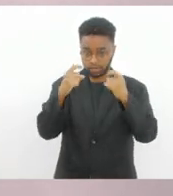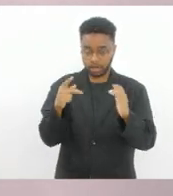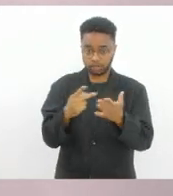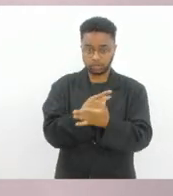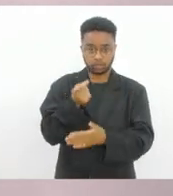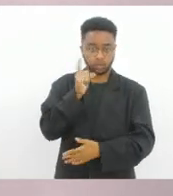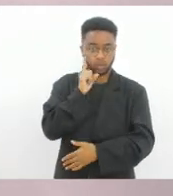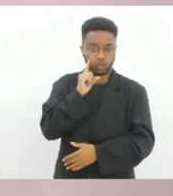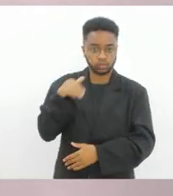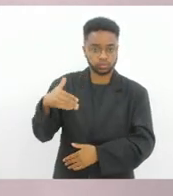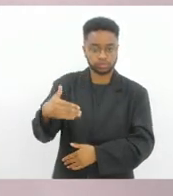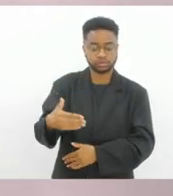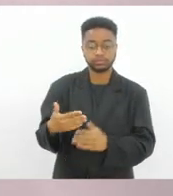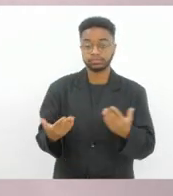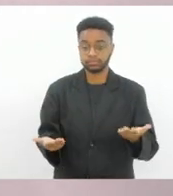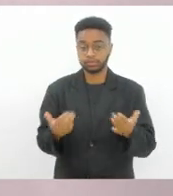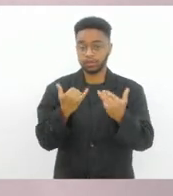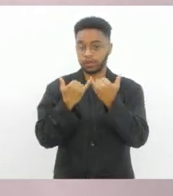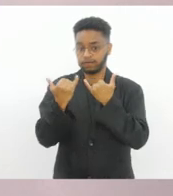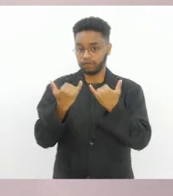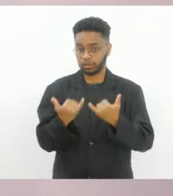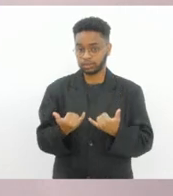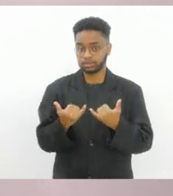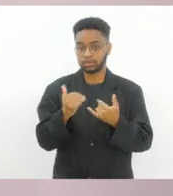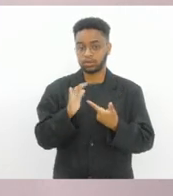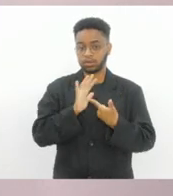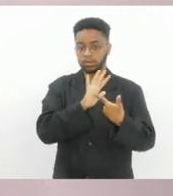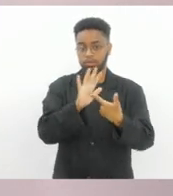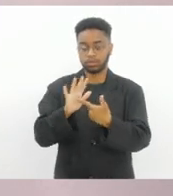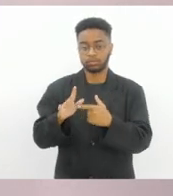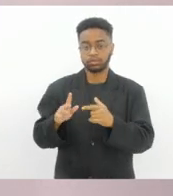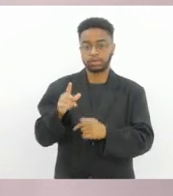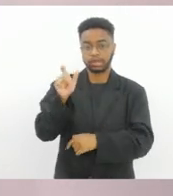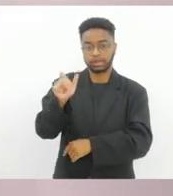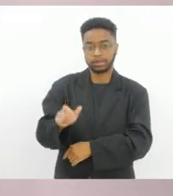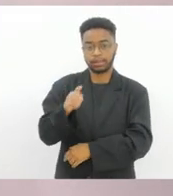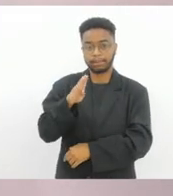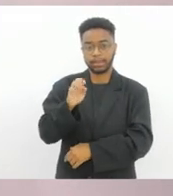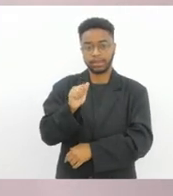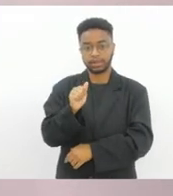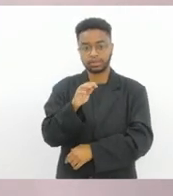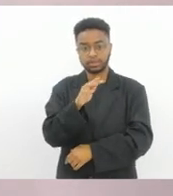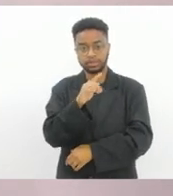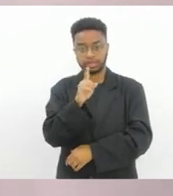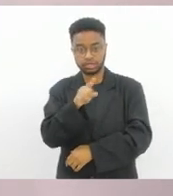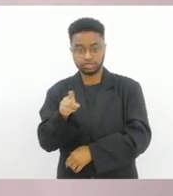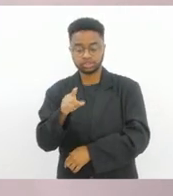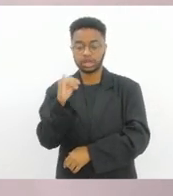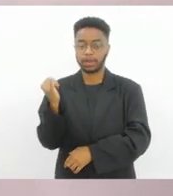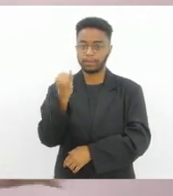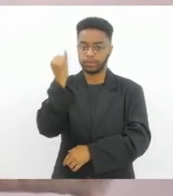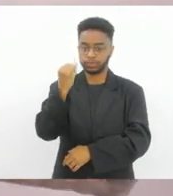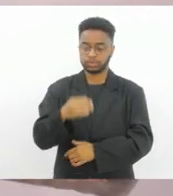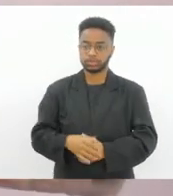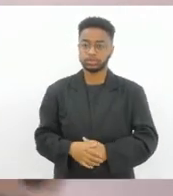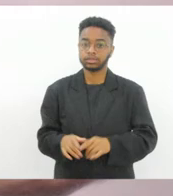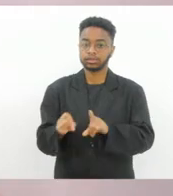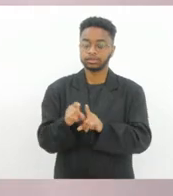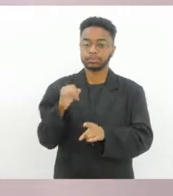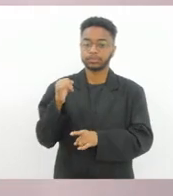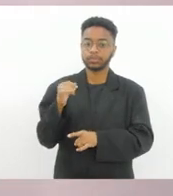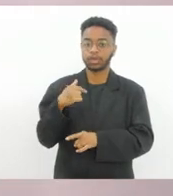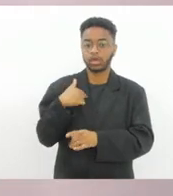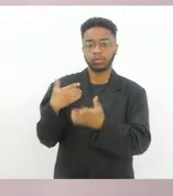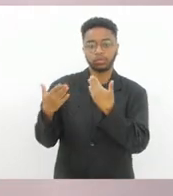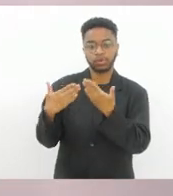todos os dias. Então, esses dados apresentados pela Beatriz Adura são importantíssimos. Inclusive, dialogava aqui